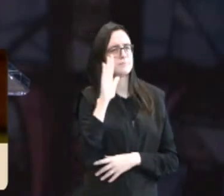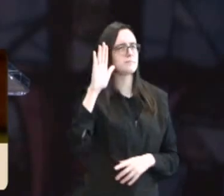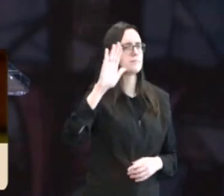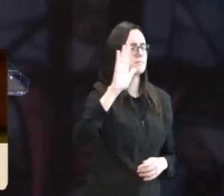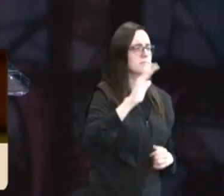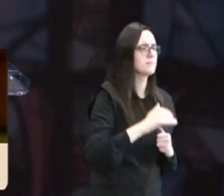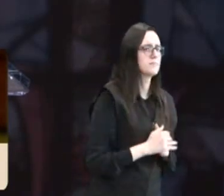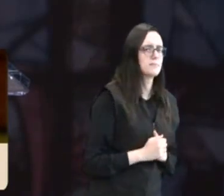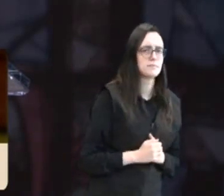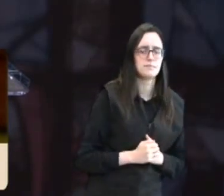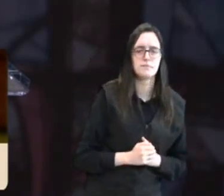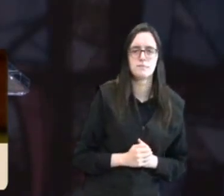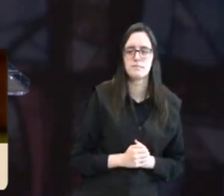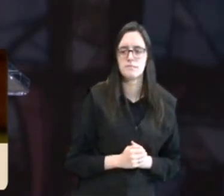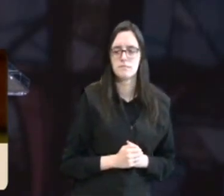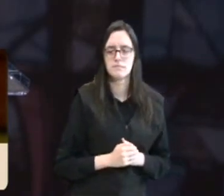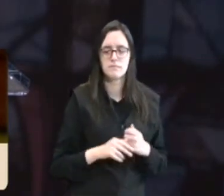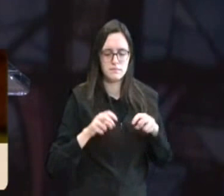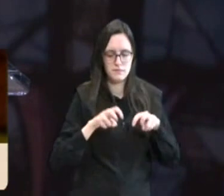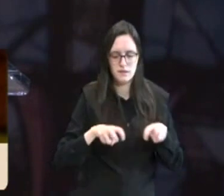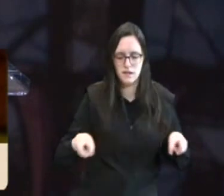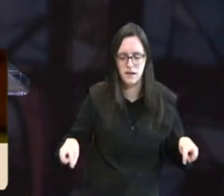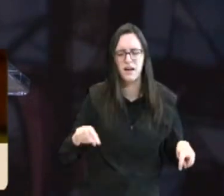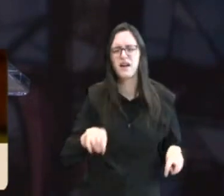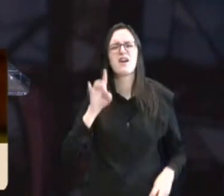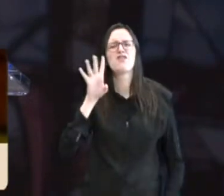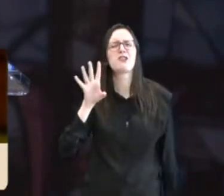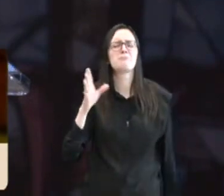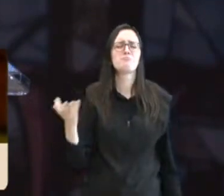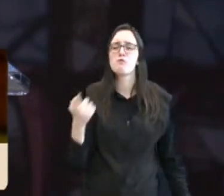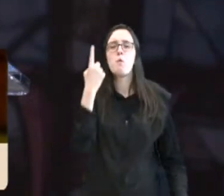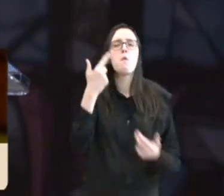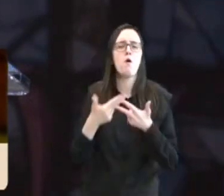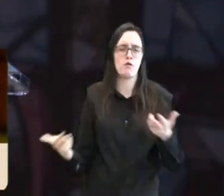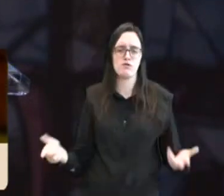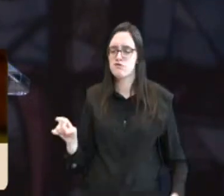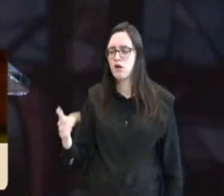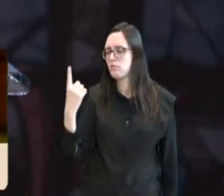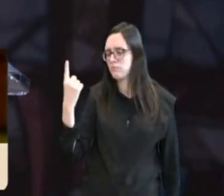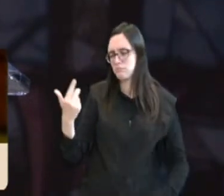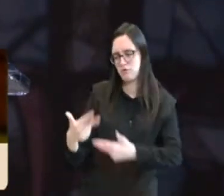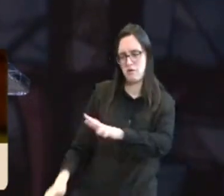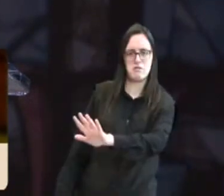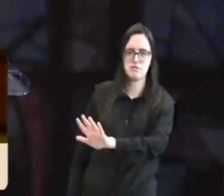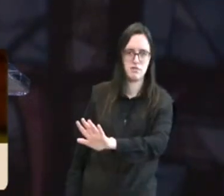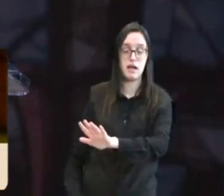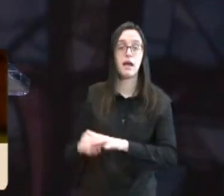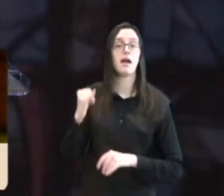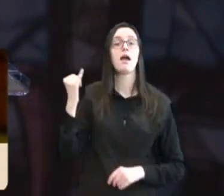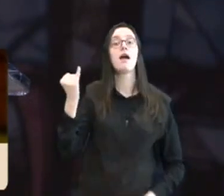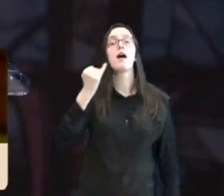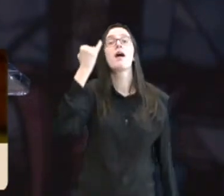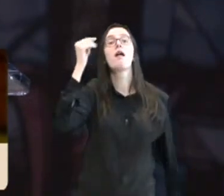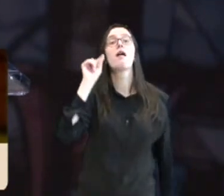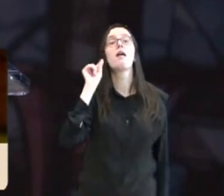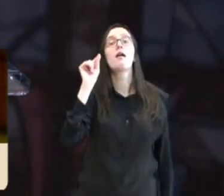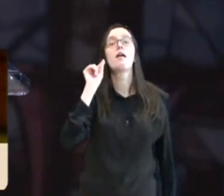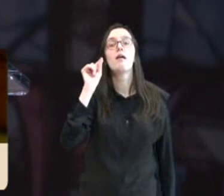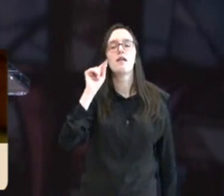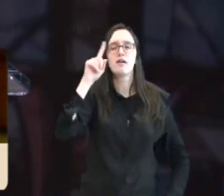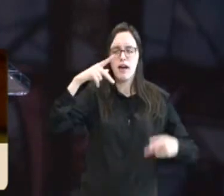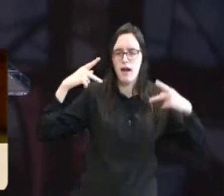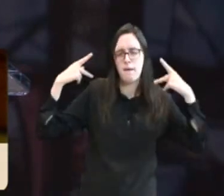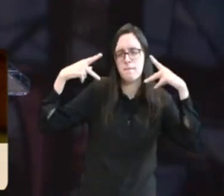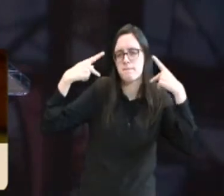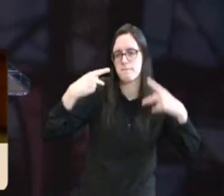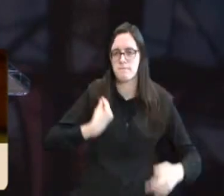Irmãos, bancos é só um detalhe. É um detalhe. O importante é os pregadores